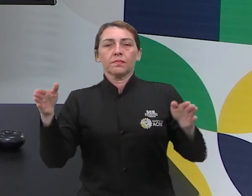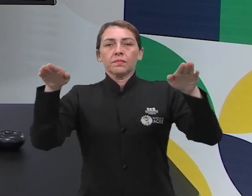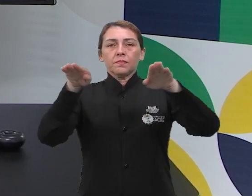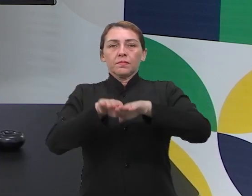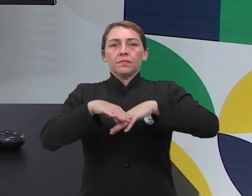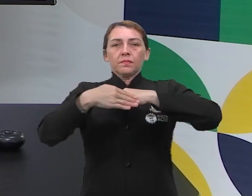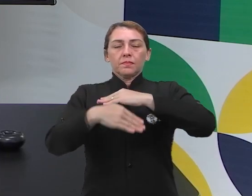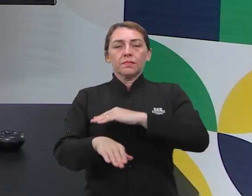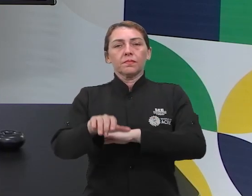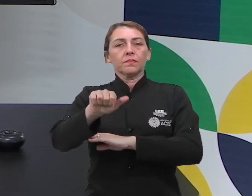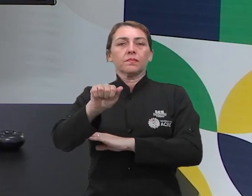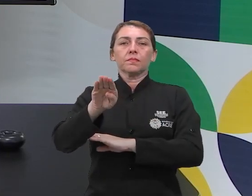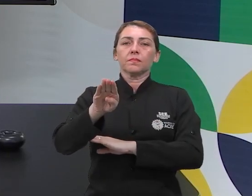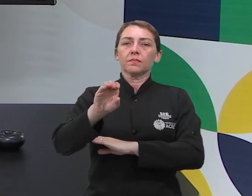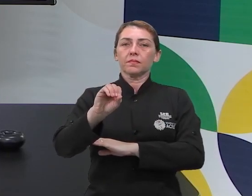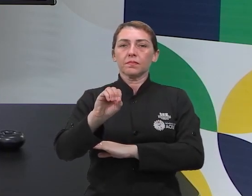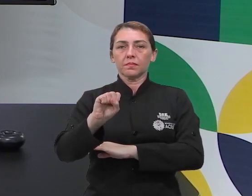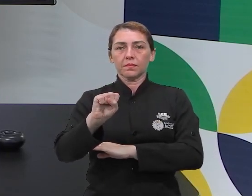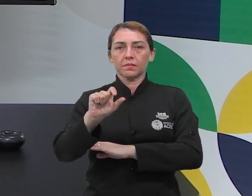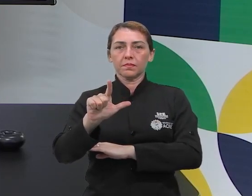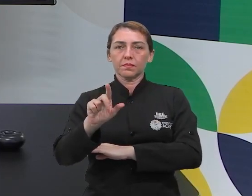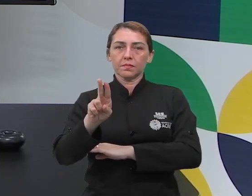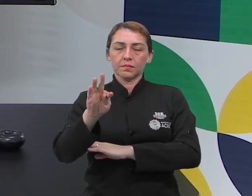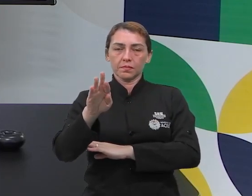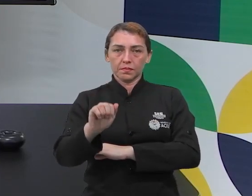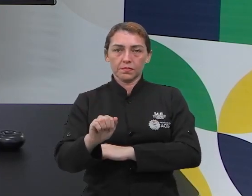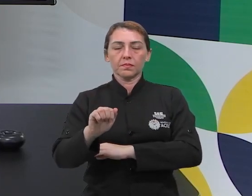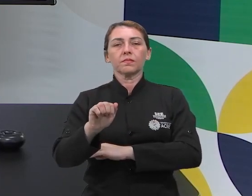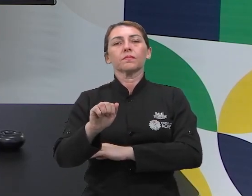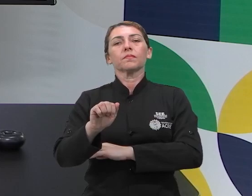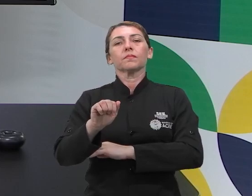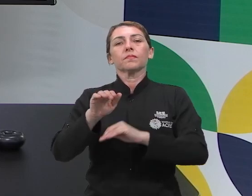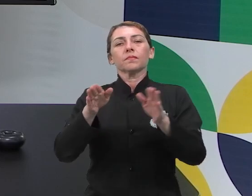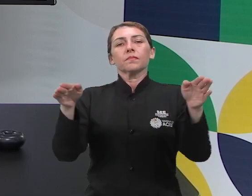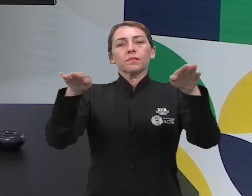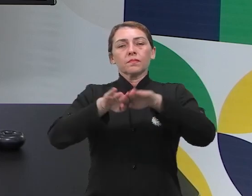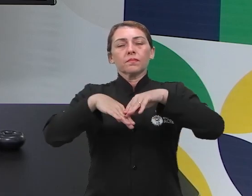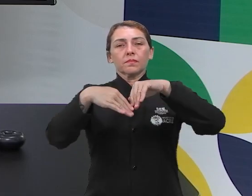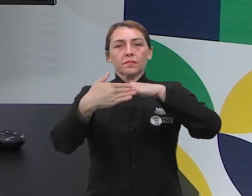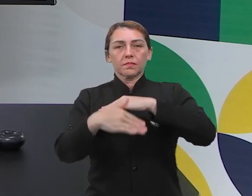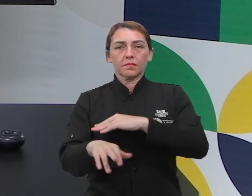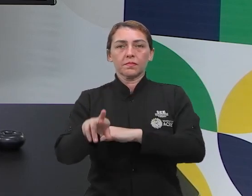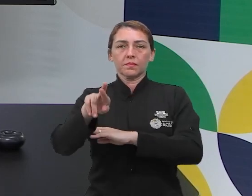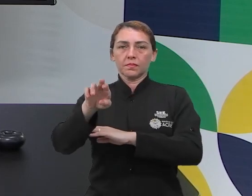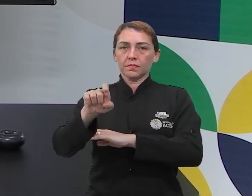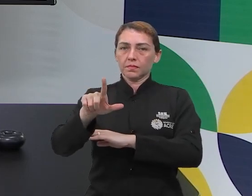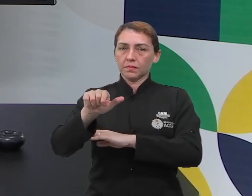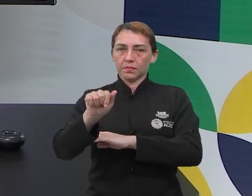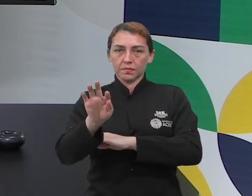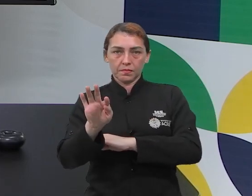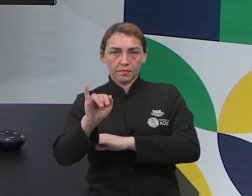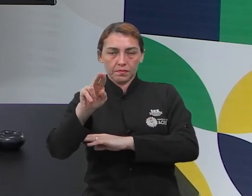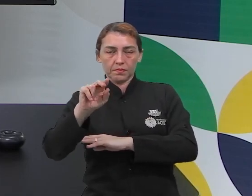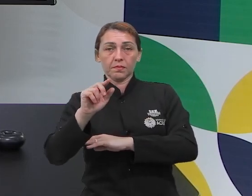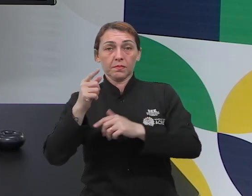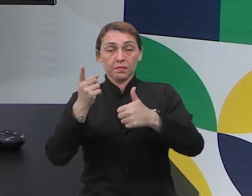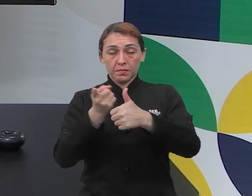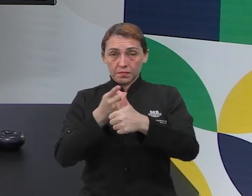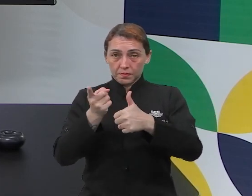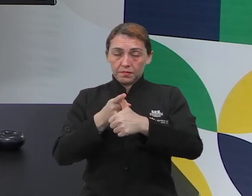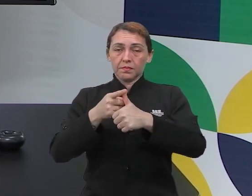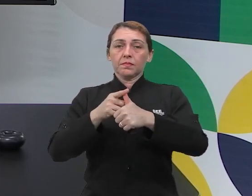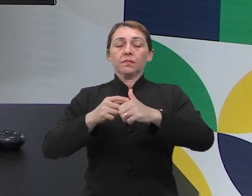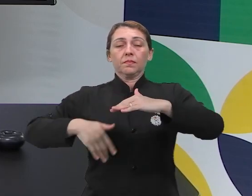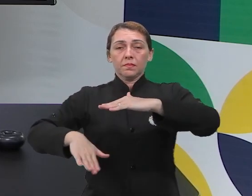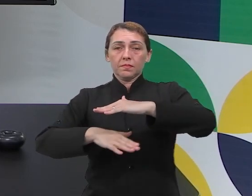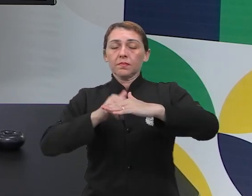absoluta e a depressão relativa, sendo diferentes assim, porque a depressão absoluta está abaixo do nível do mar e a depressão relativa está